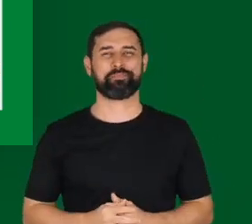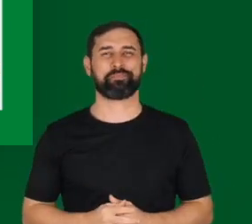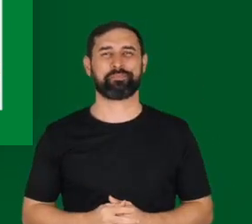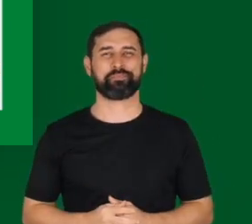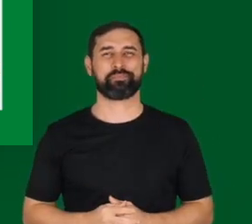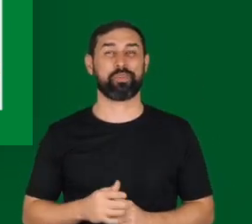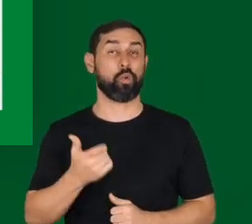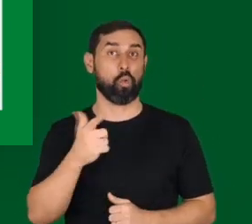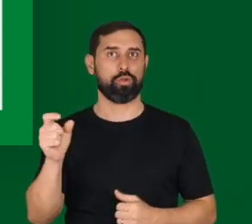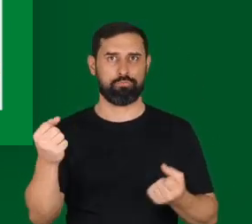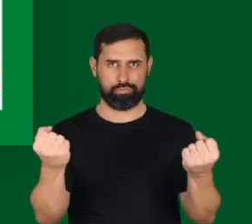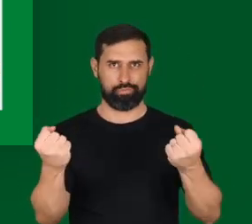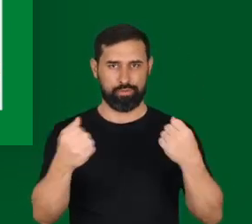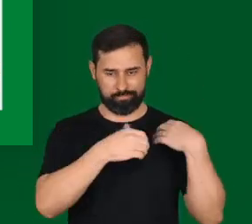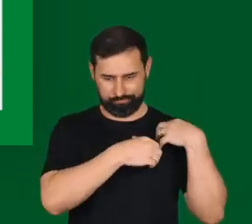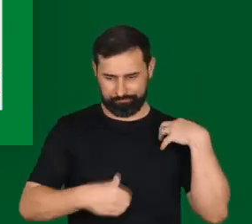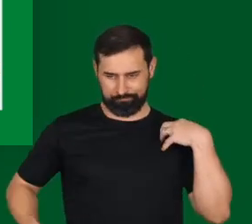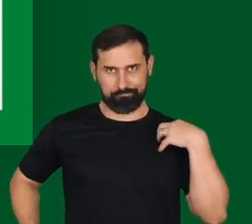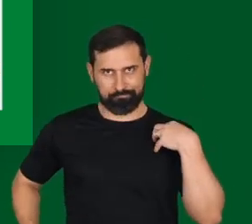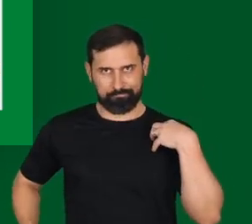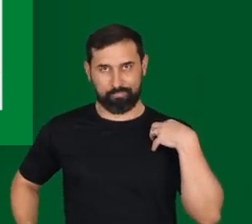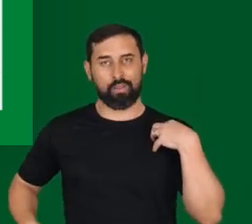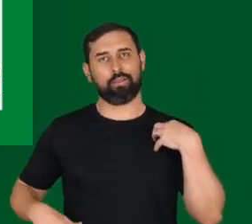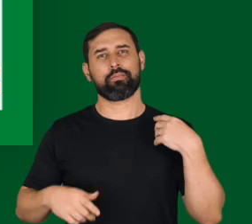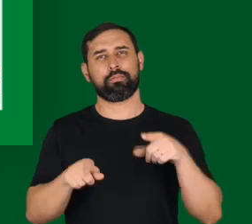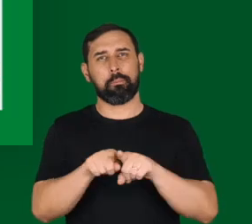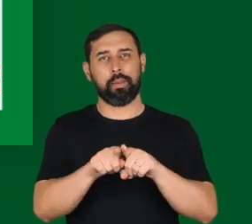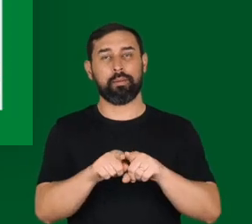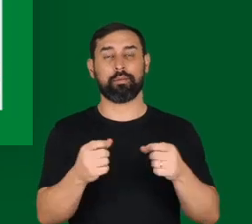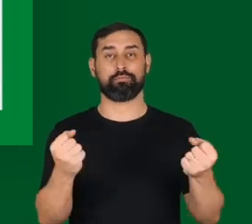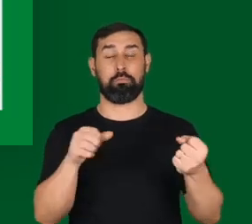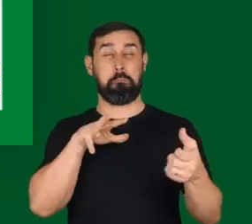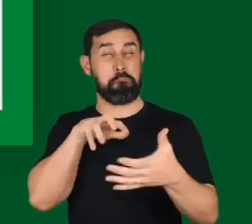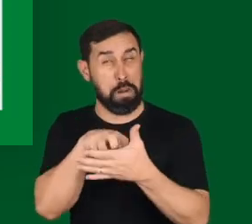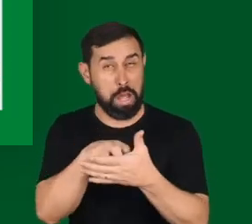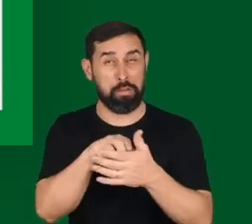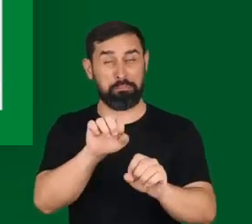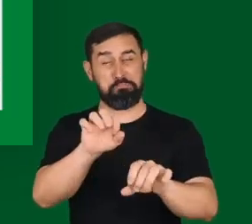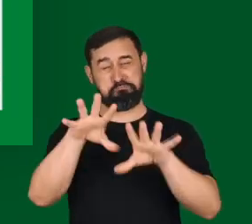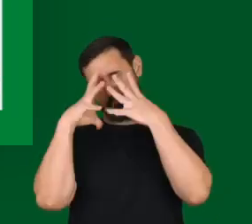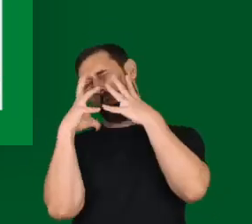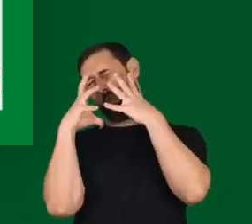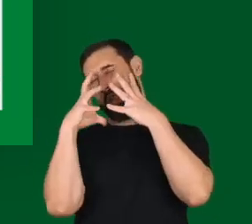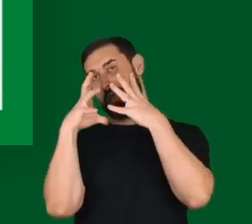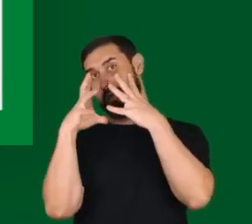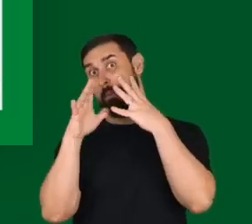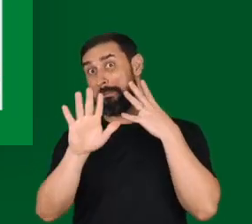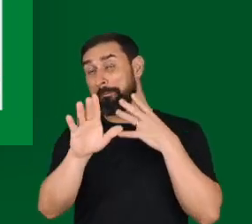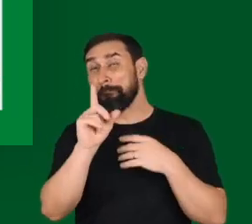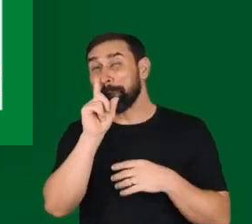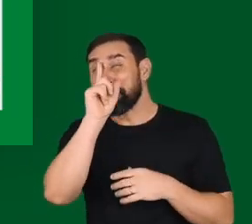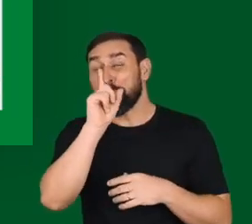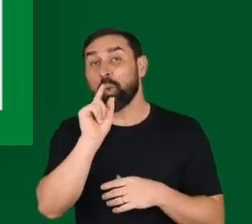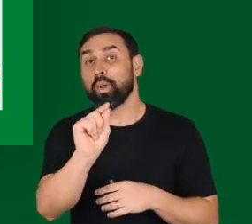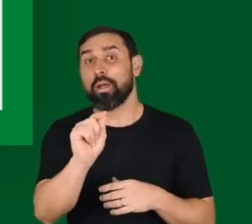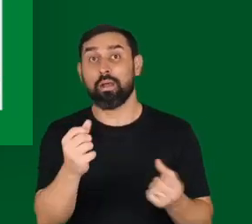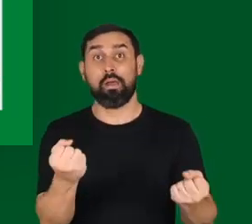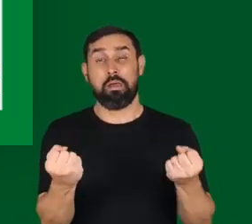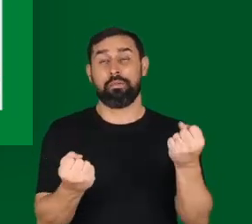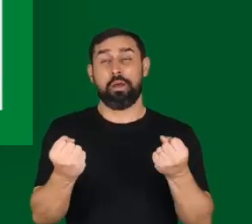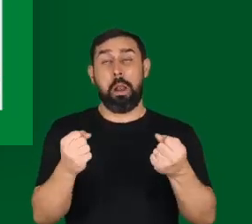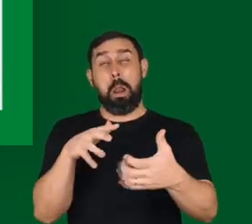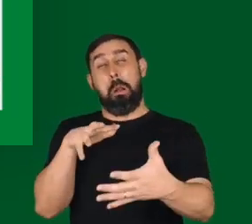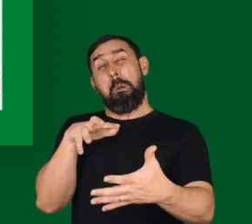Pensando aí, lesões associadas a cinto de segurança e airbag. Então, como eu já falei um pouquinho, né? Esse airbag lateral,